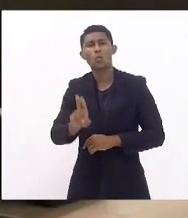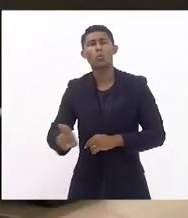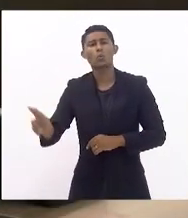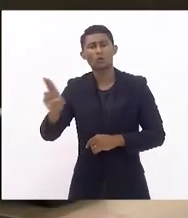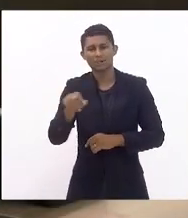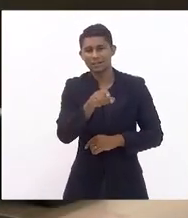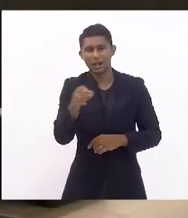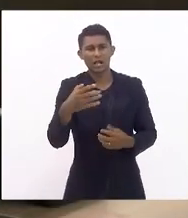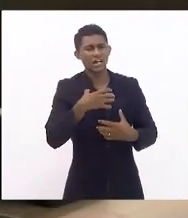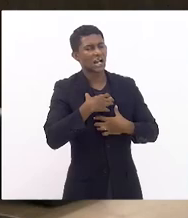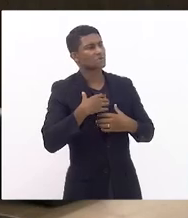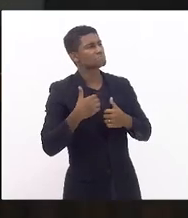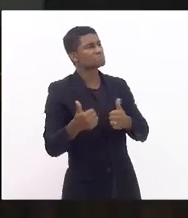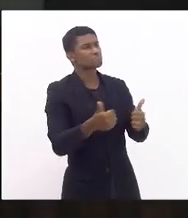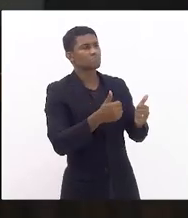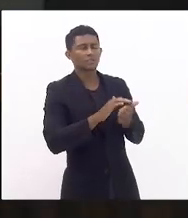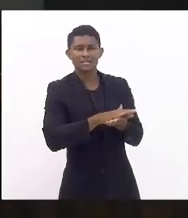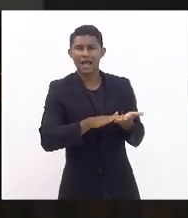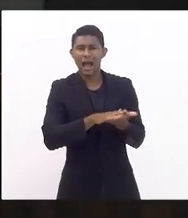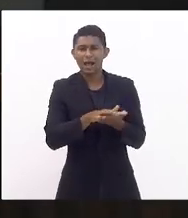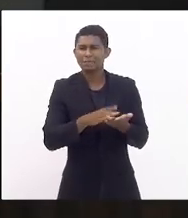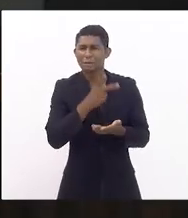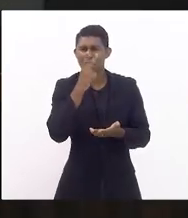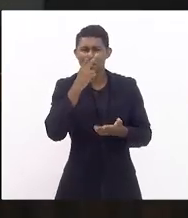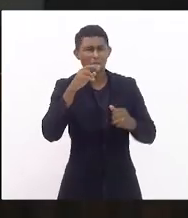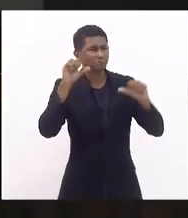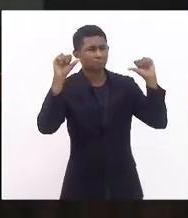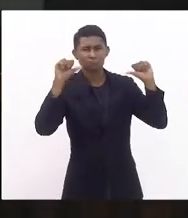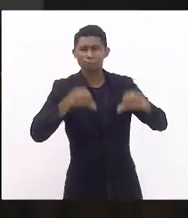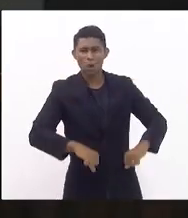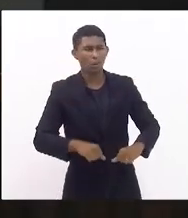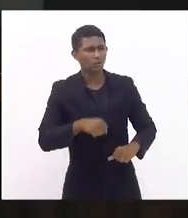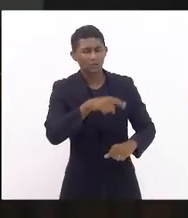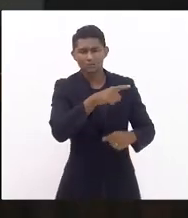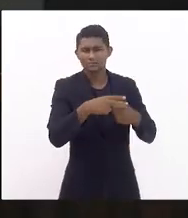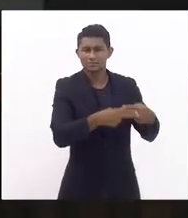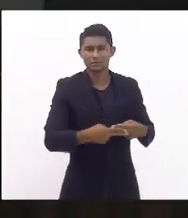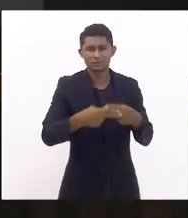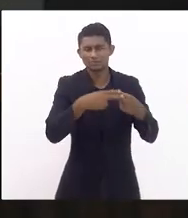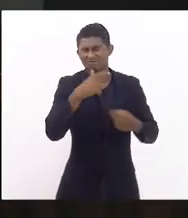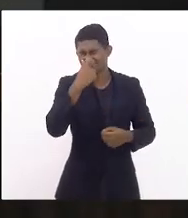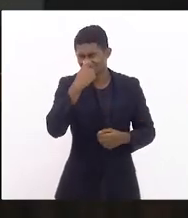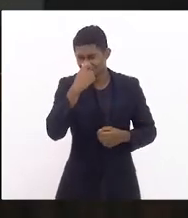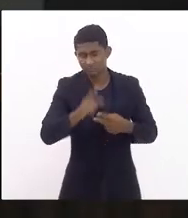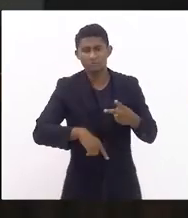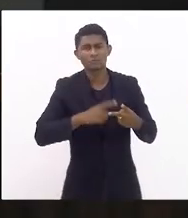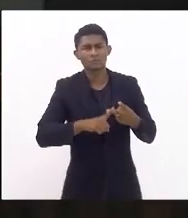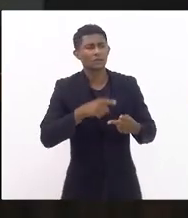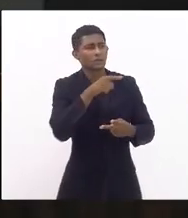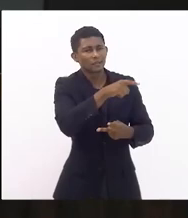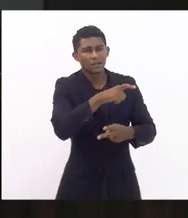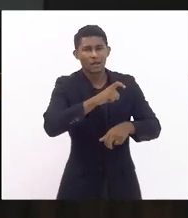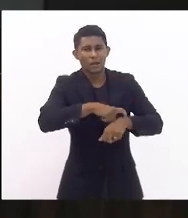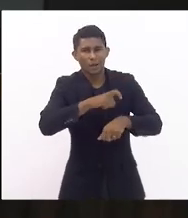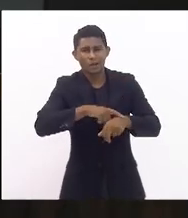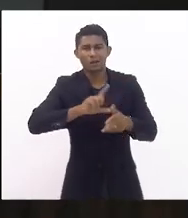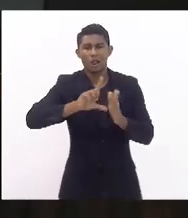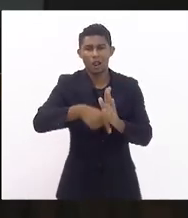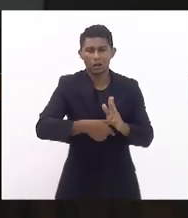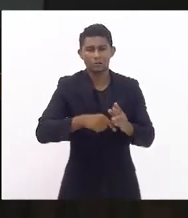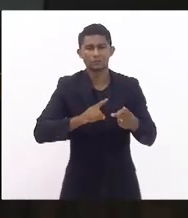do bem-estar do usuário. Pelo contrário, é uma superlotação, é atrasos nas viagens,